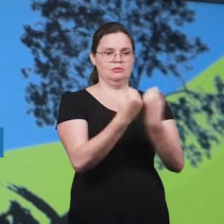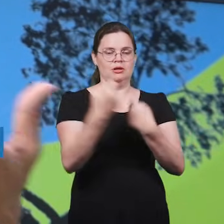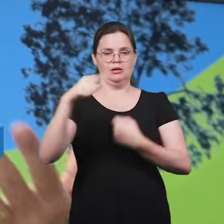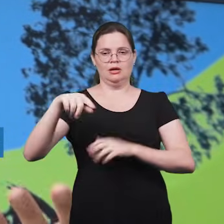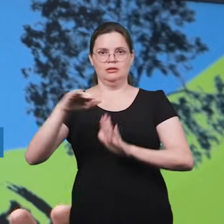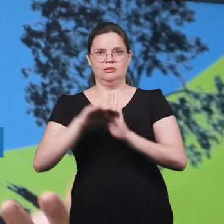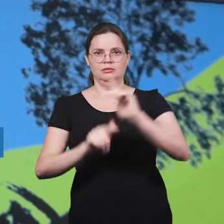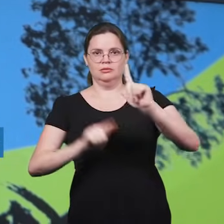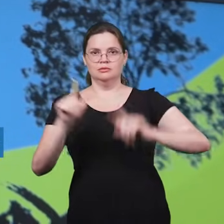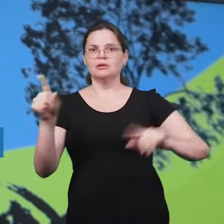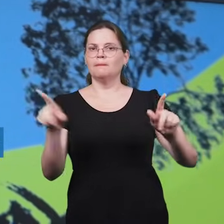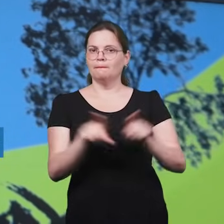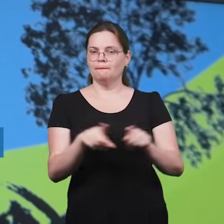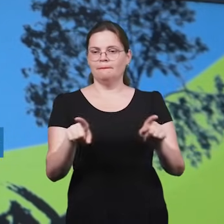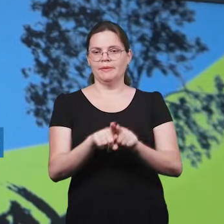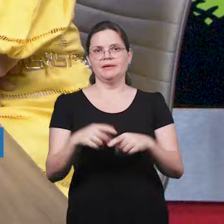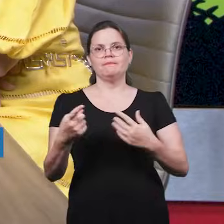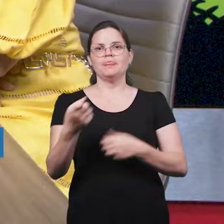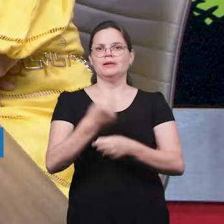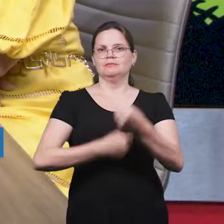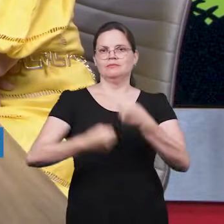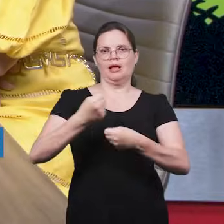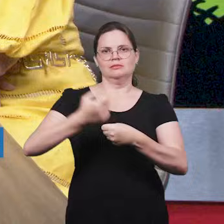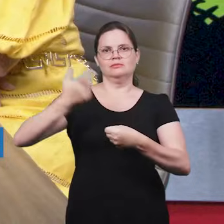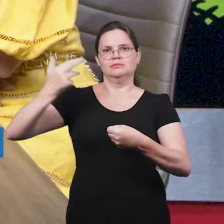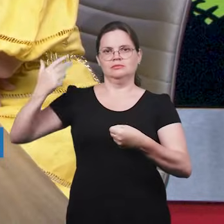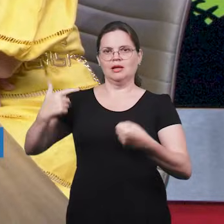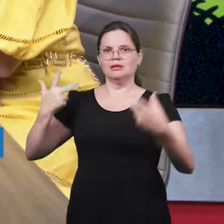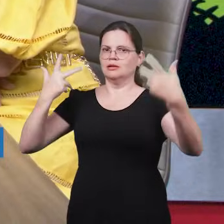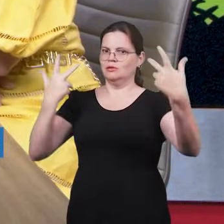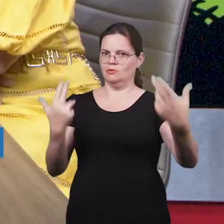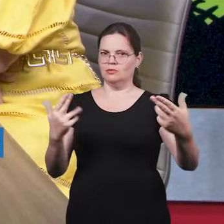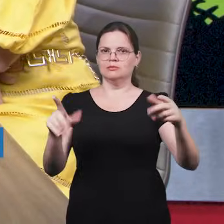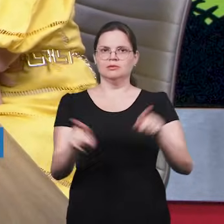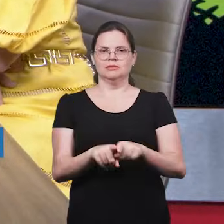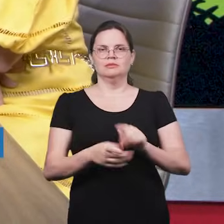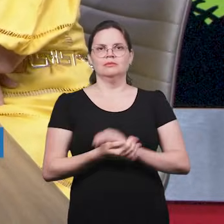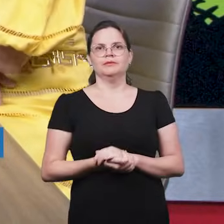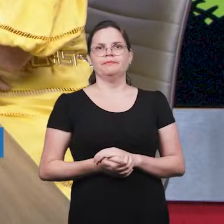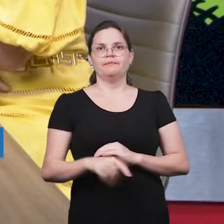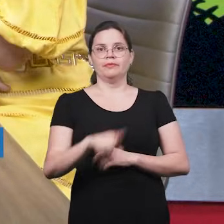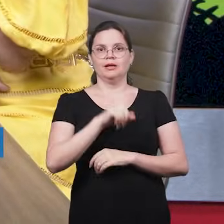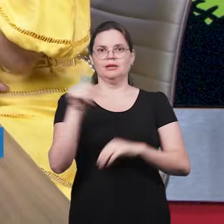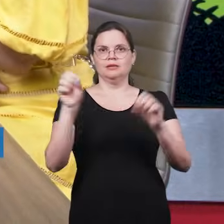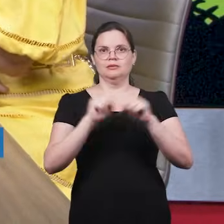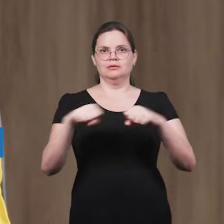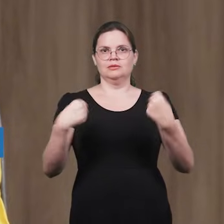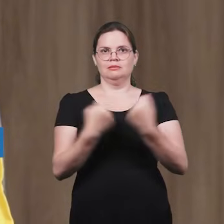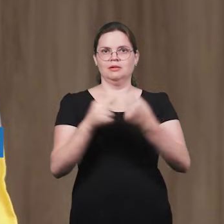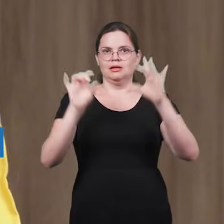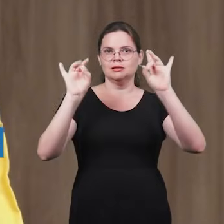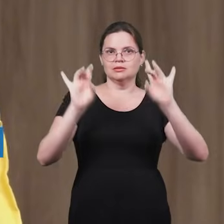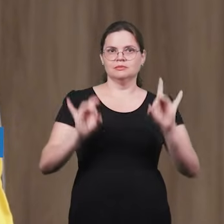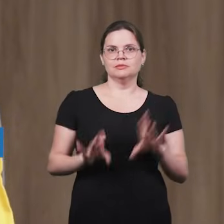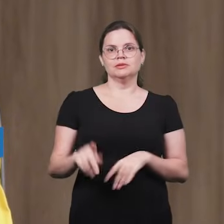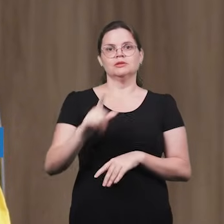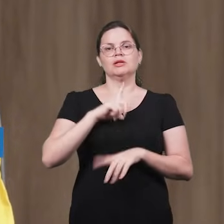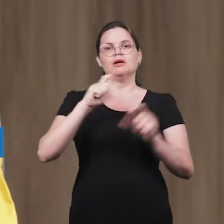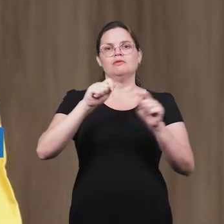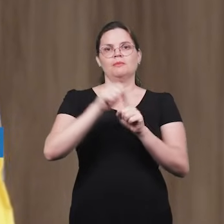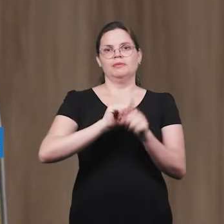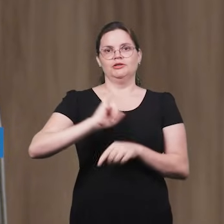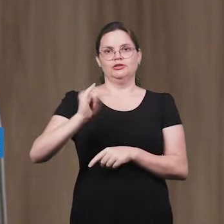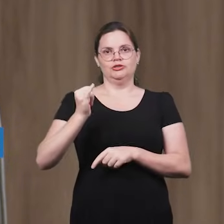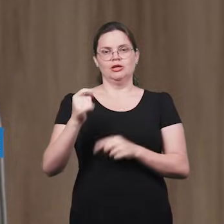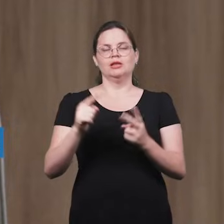foi assim ao longo dos anos anteriores, não é? E nos seminários em especial, né, que nós tivemos em janeiro,